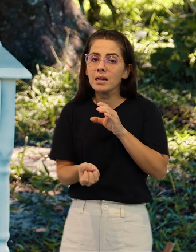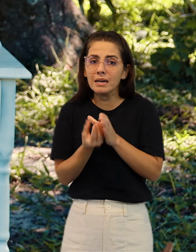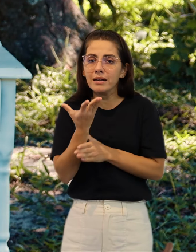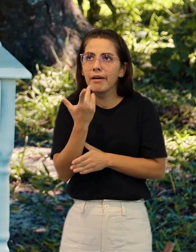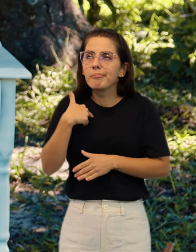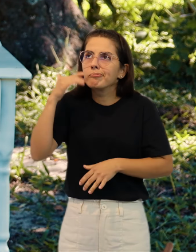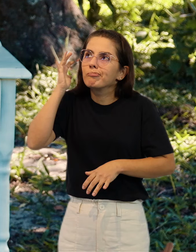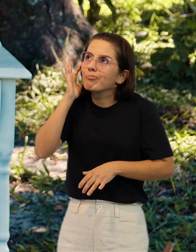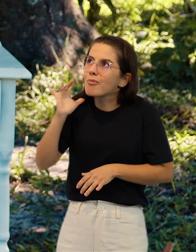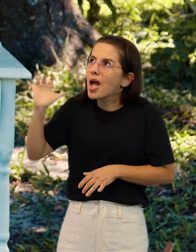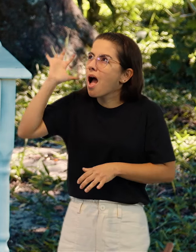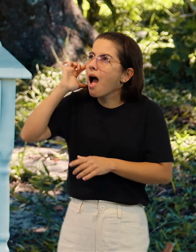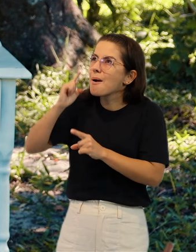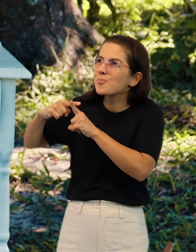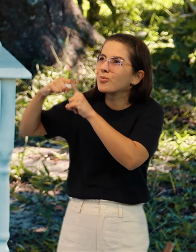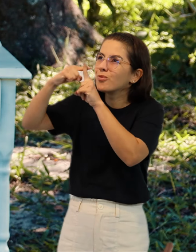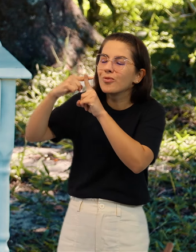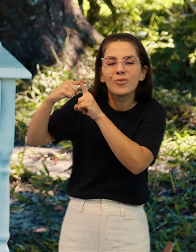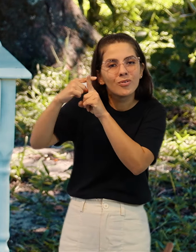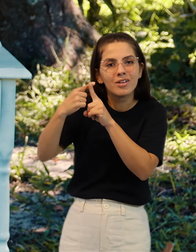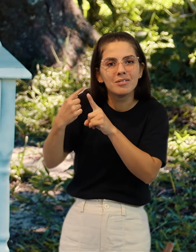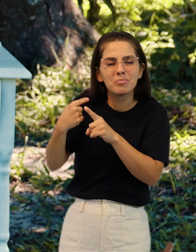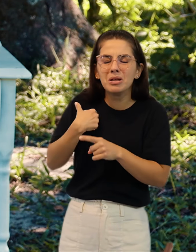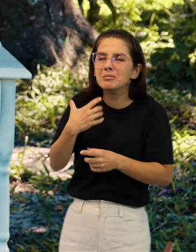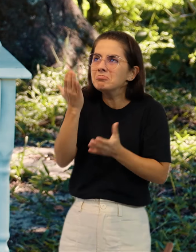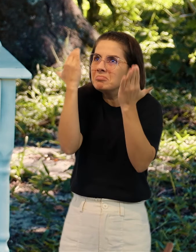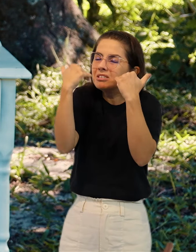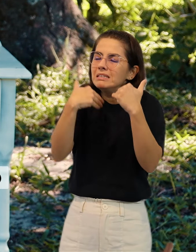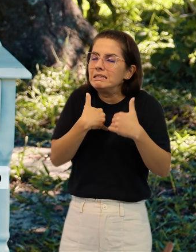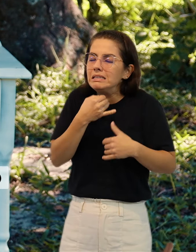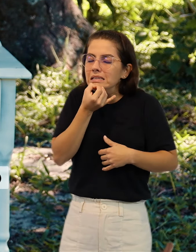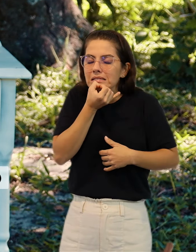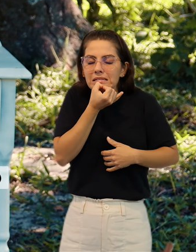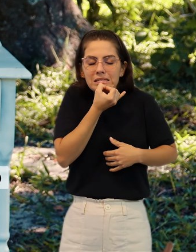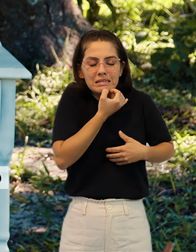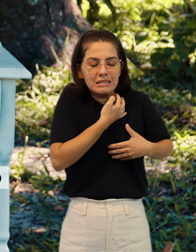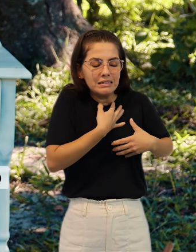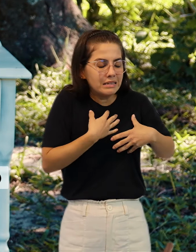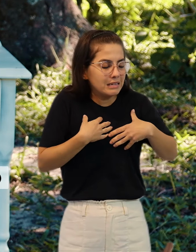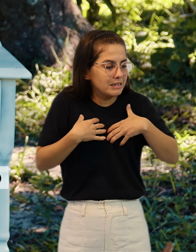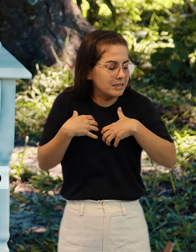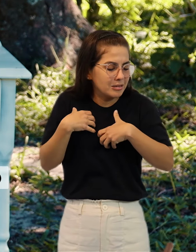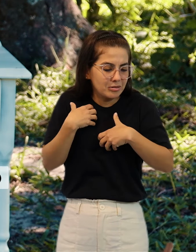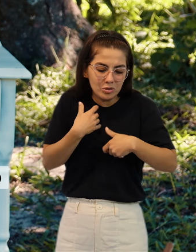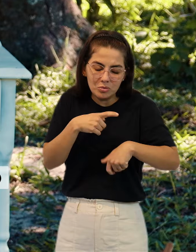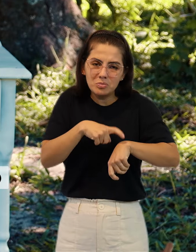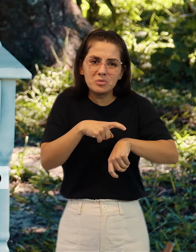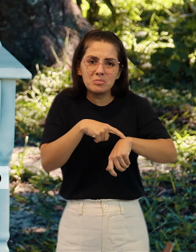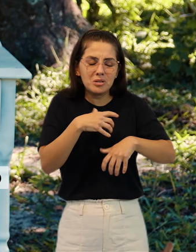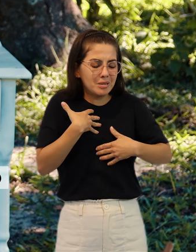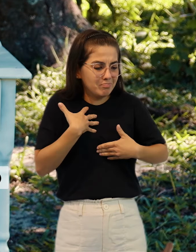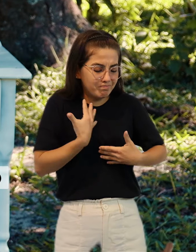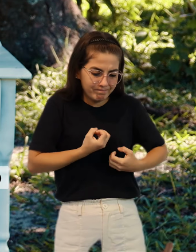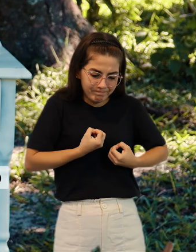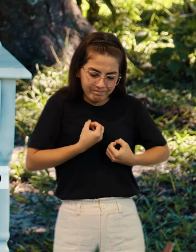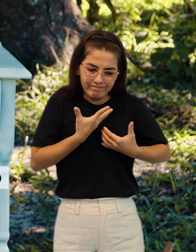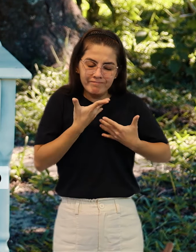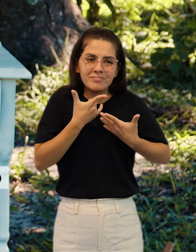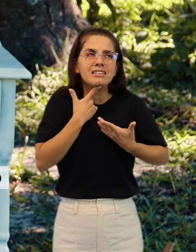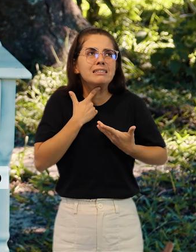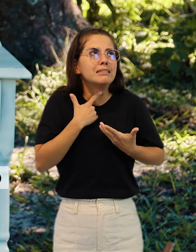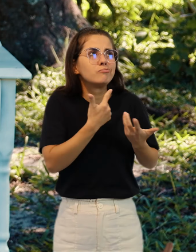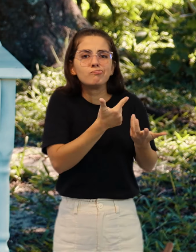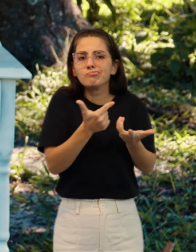e criar pensamentos positivos, né? Já que eu me sentia triste até, numa situação assim que não